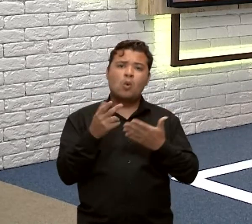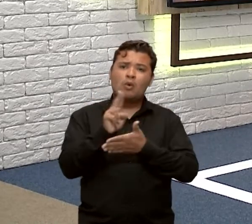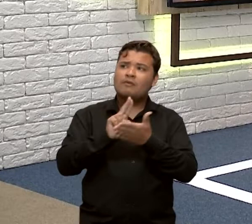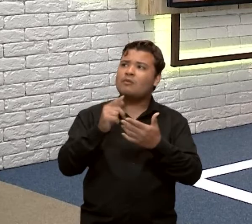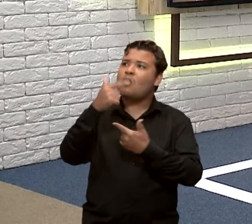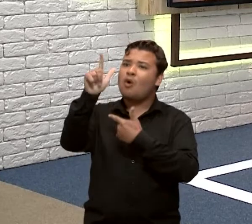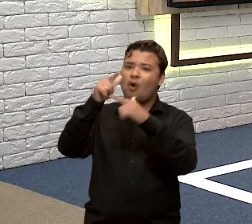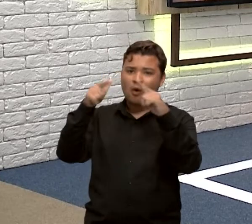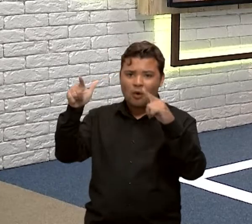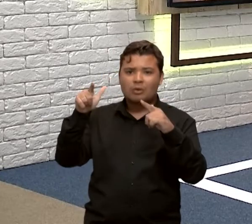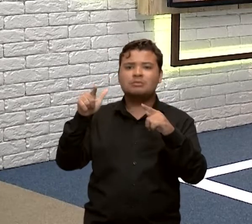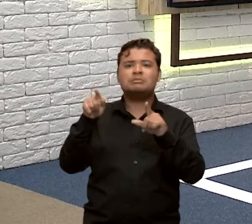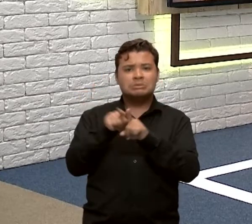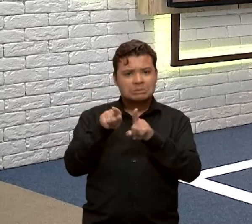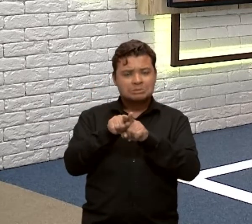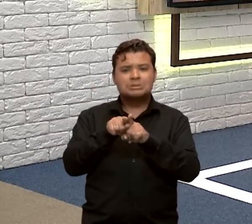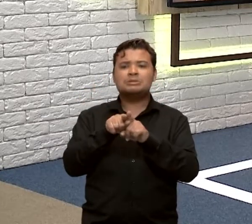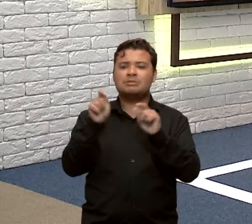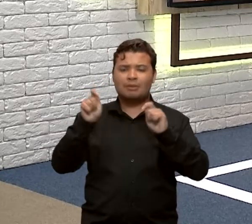COIL, né?